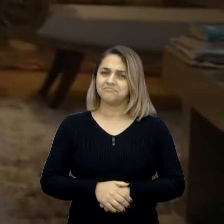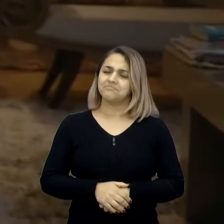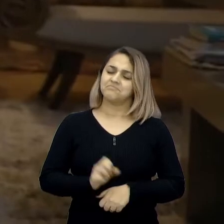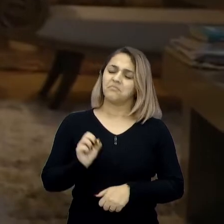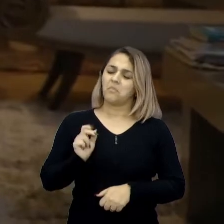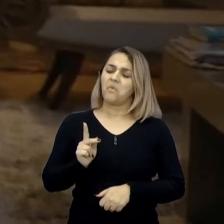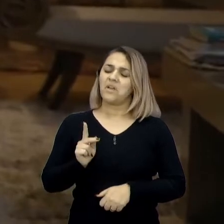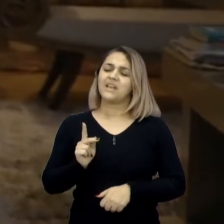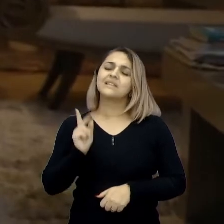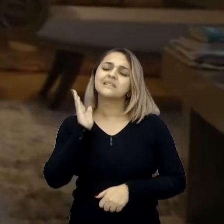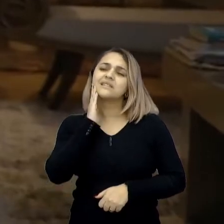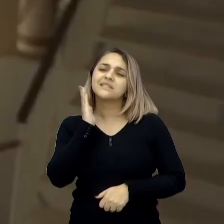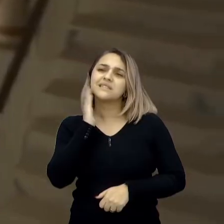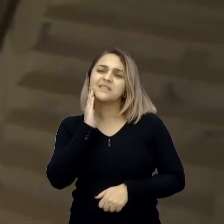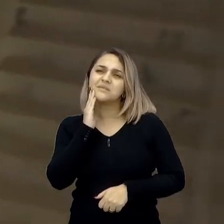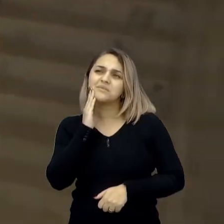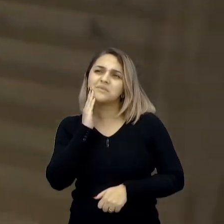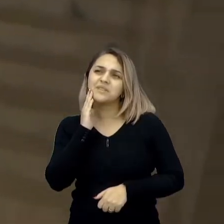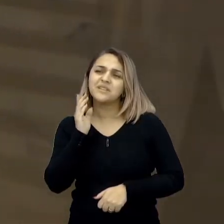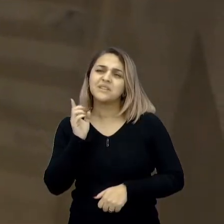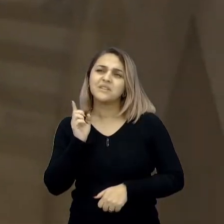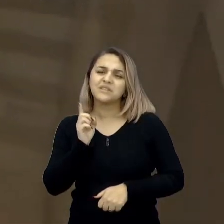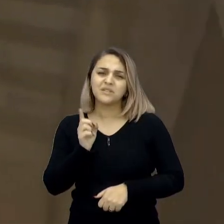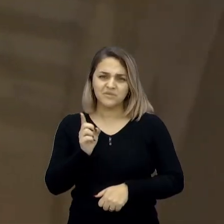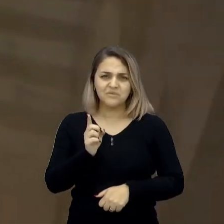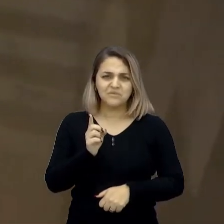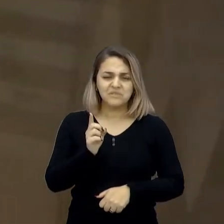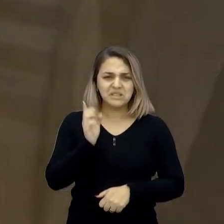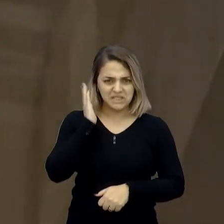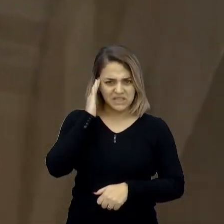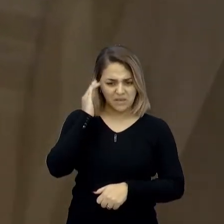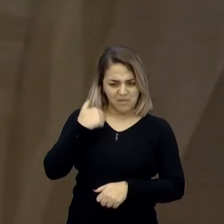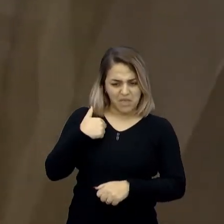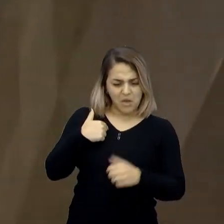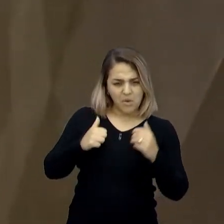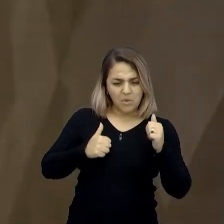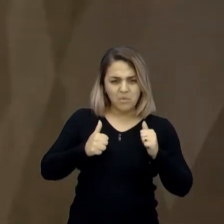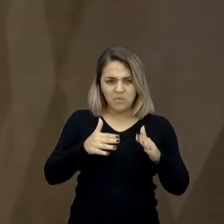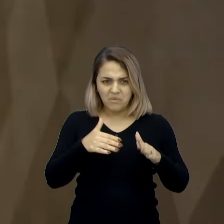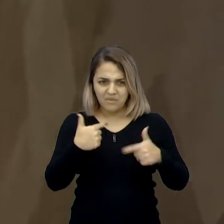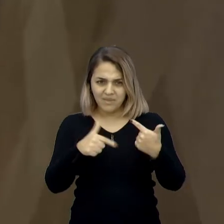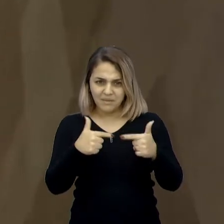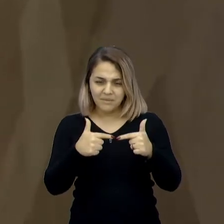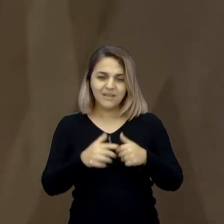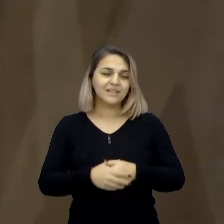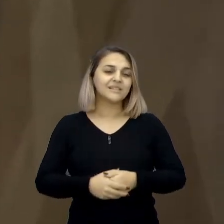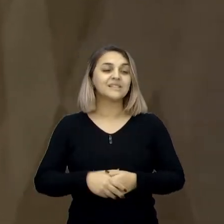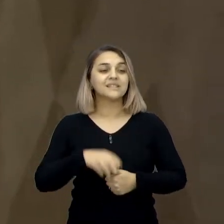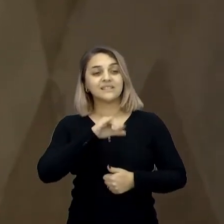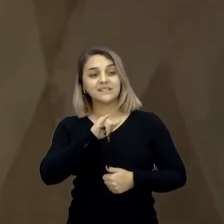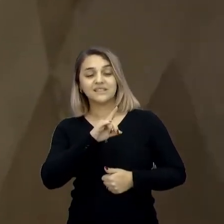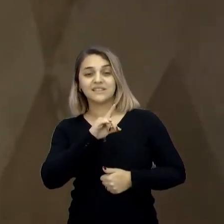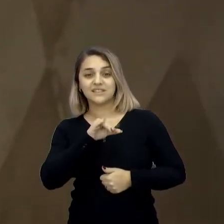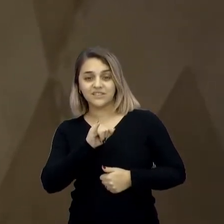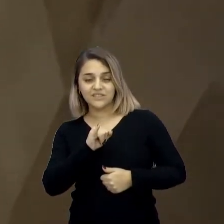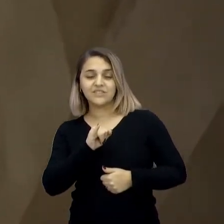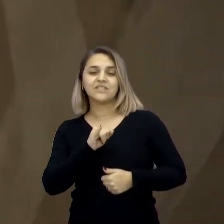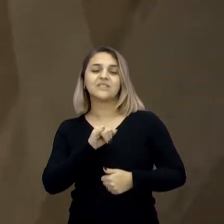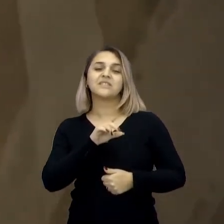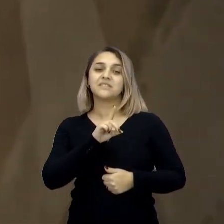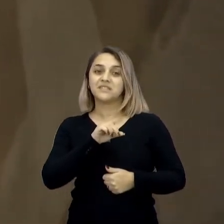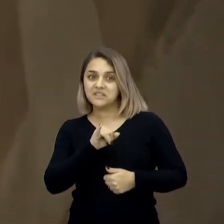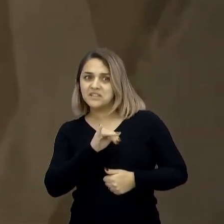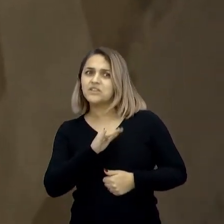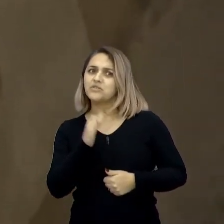Ok, eu quero saber, você sabe o que eu faço, Siri? Cid Moreira você. Que nome